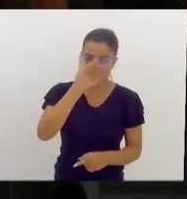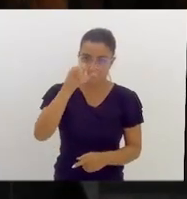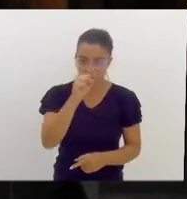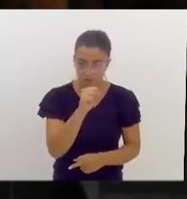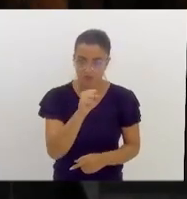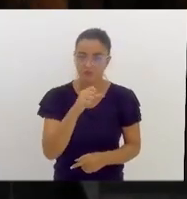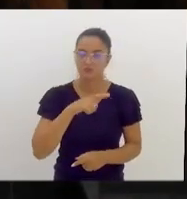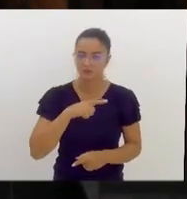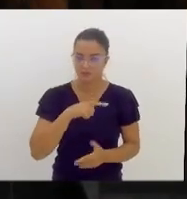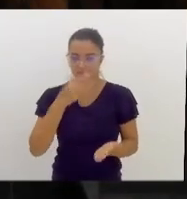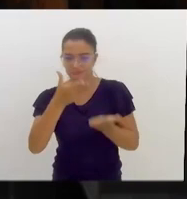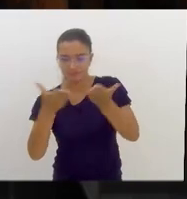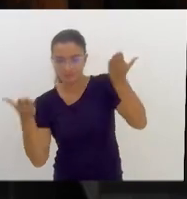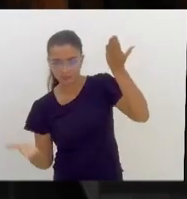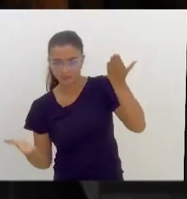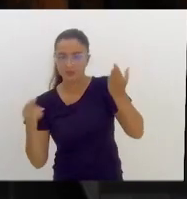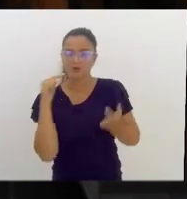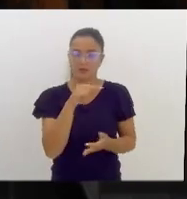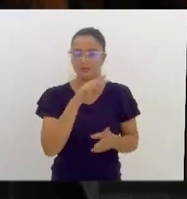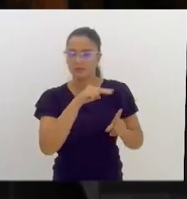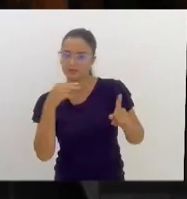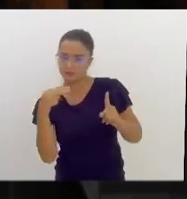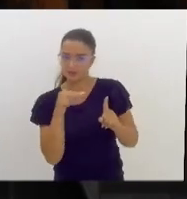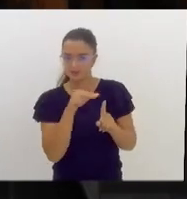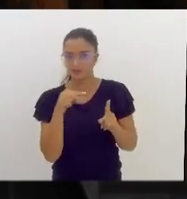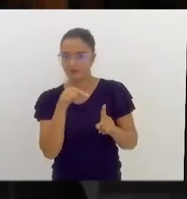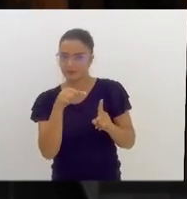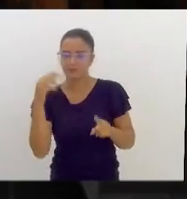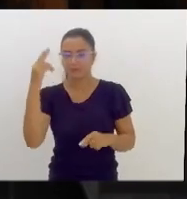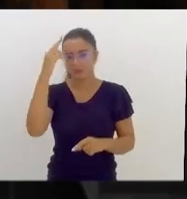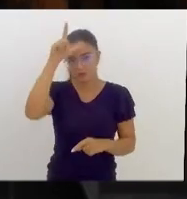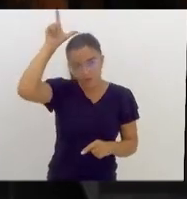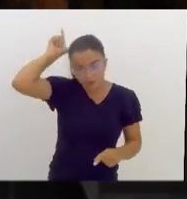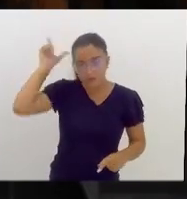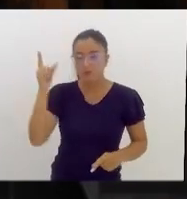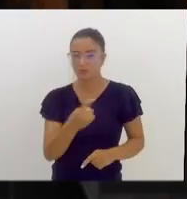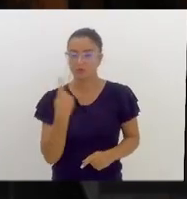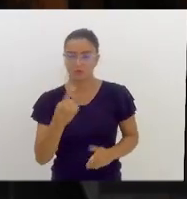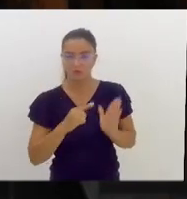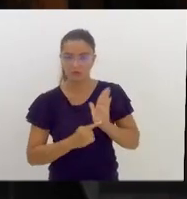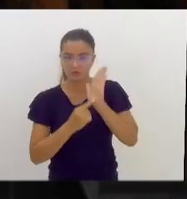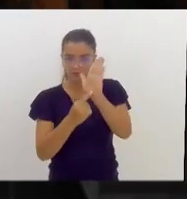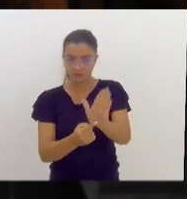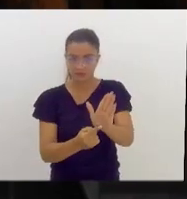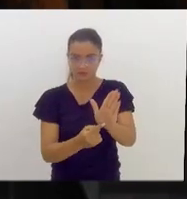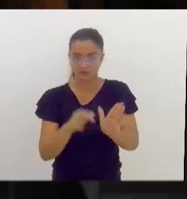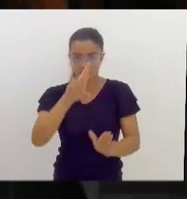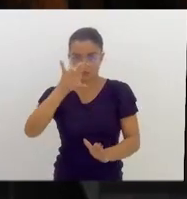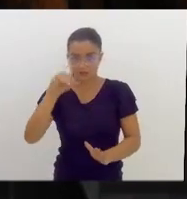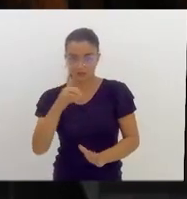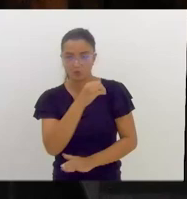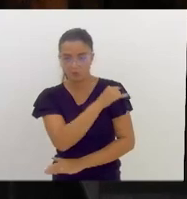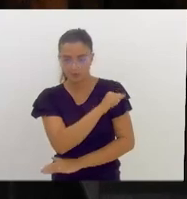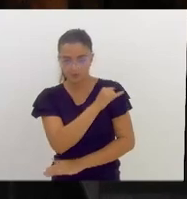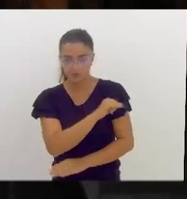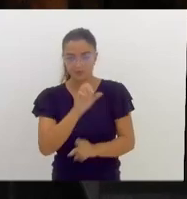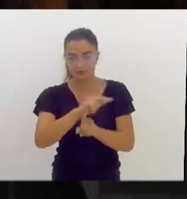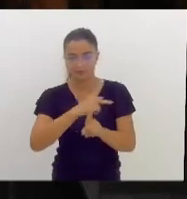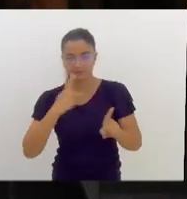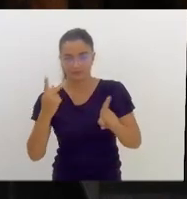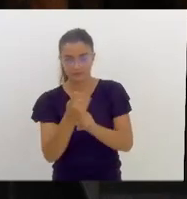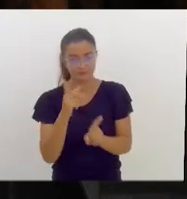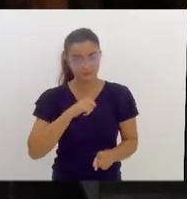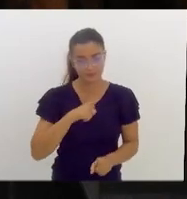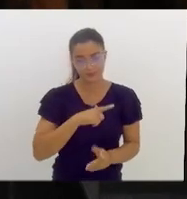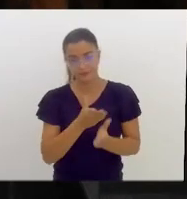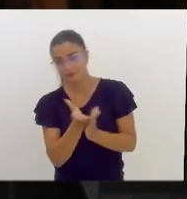nessa perspectiva que o deputado Luiz Paulo apresenta. O que a gente apresenta no relatório do Rio Previdência é um desvio de 30